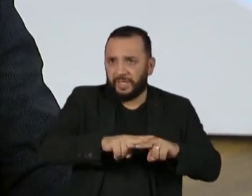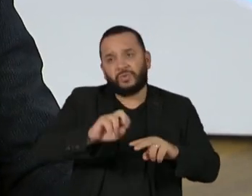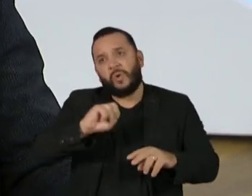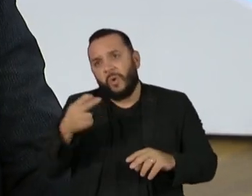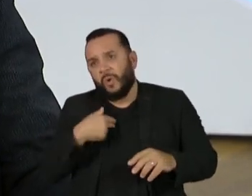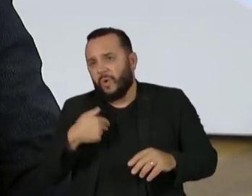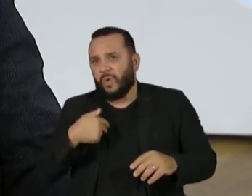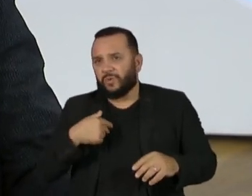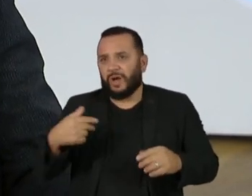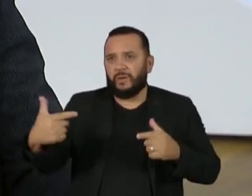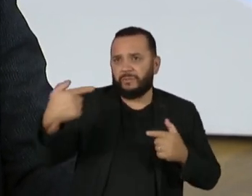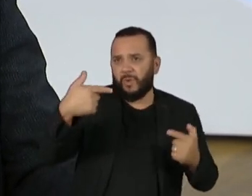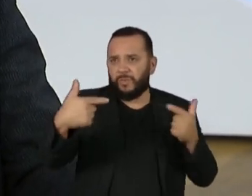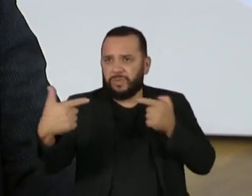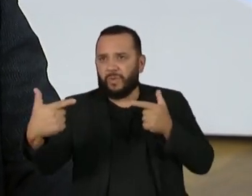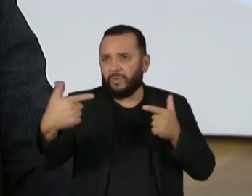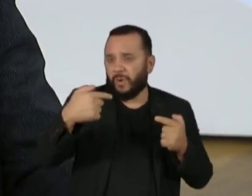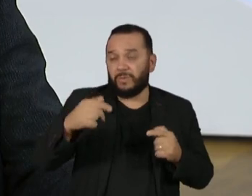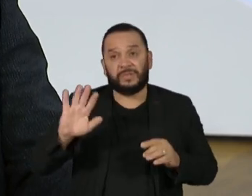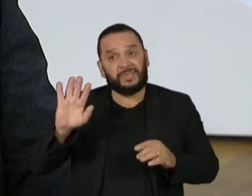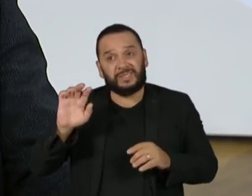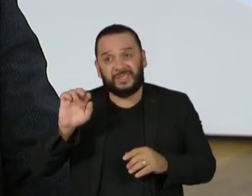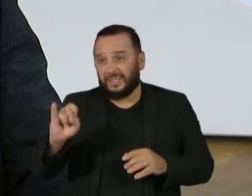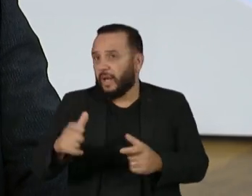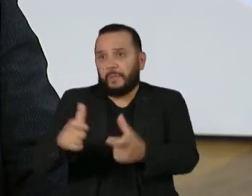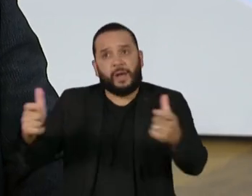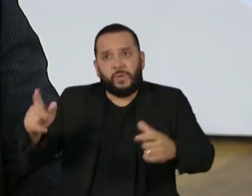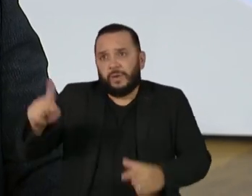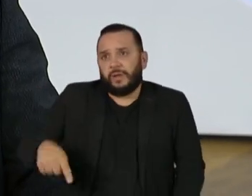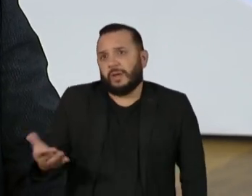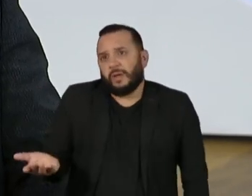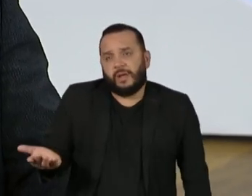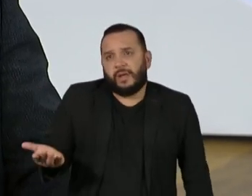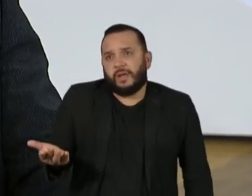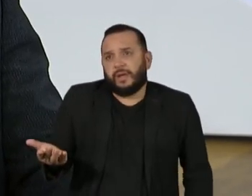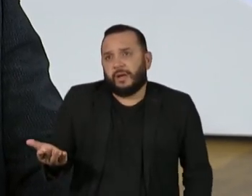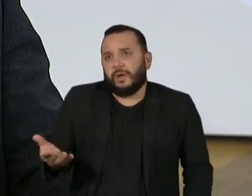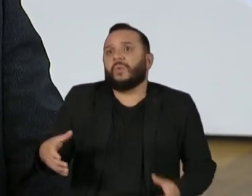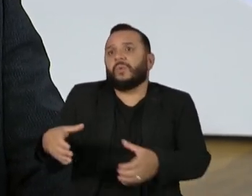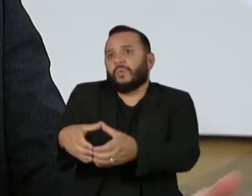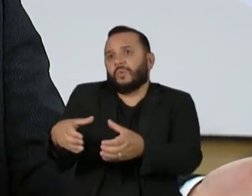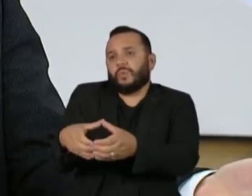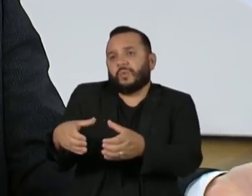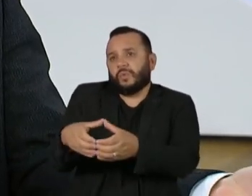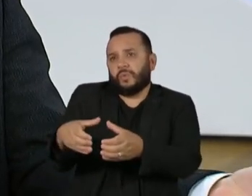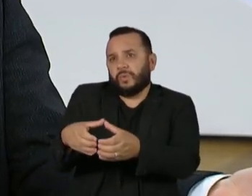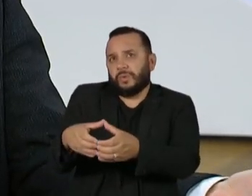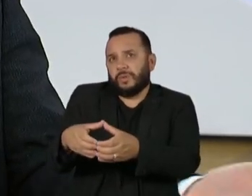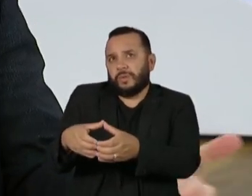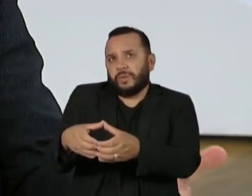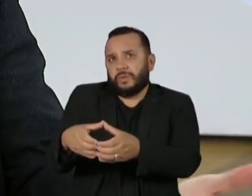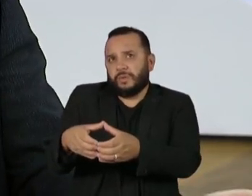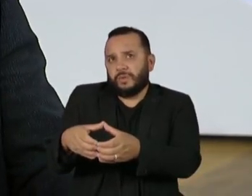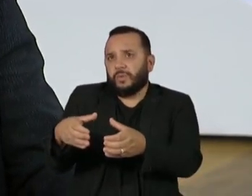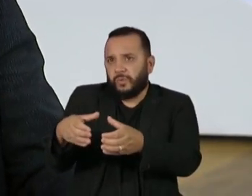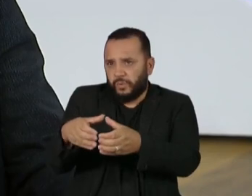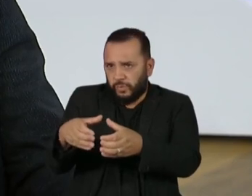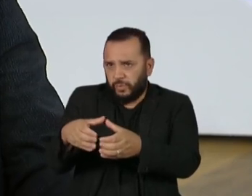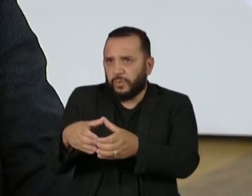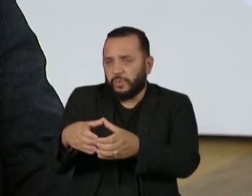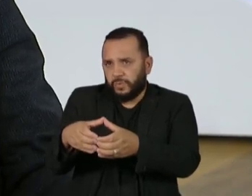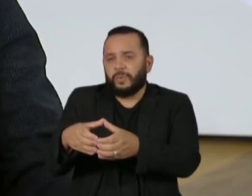em confronto com a polícia a maior parte deles pertence a um determinado eu não sei se eu posso falar grupo ou